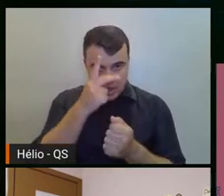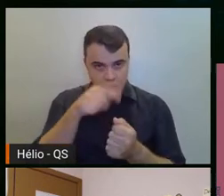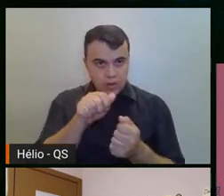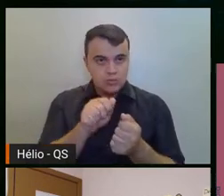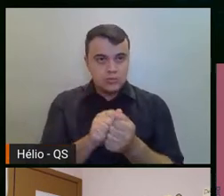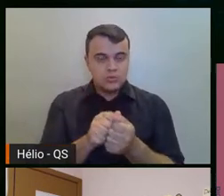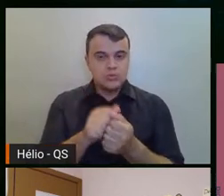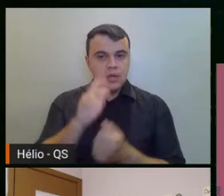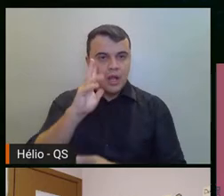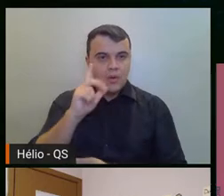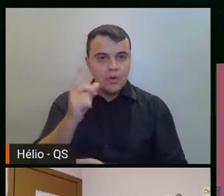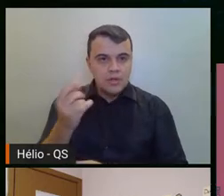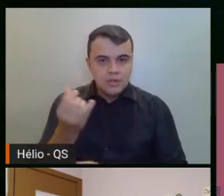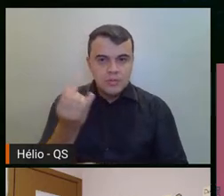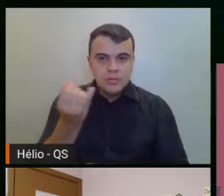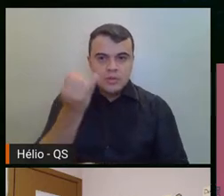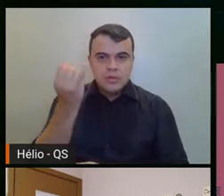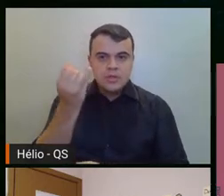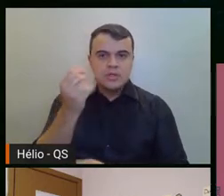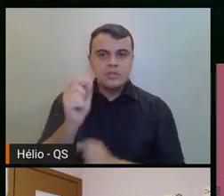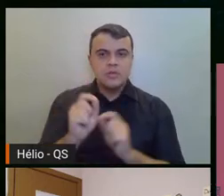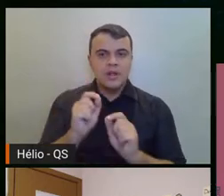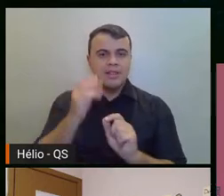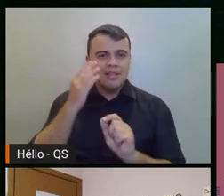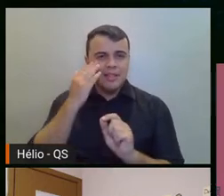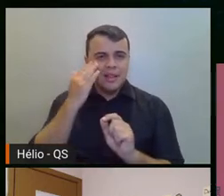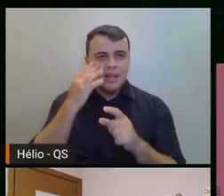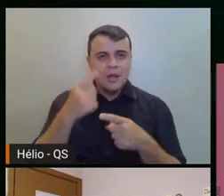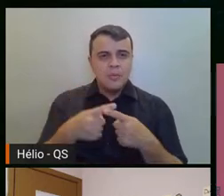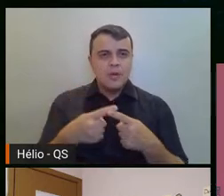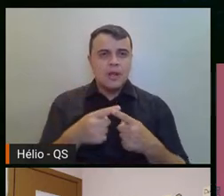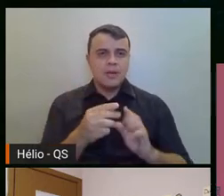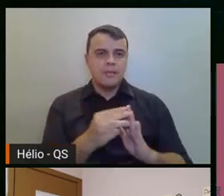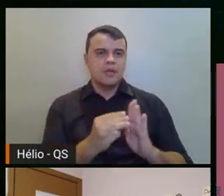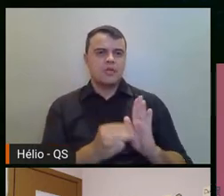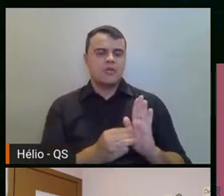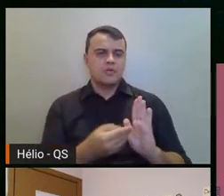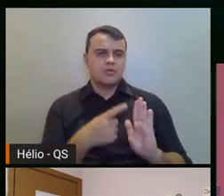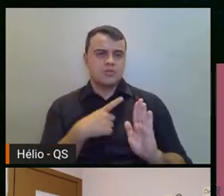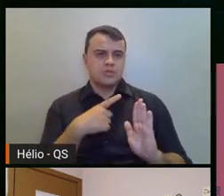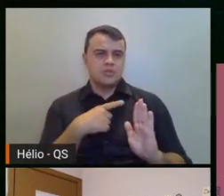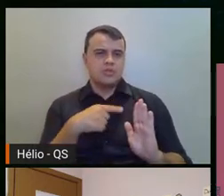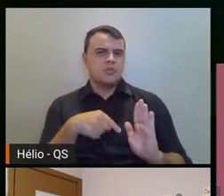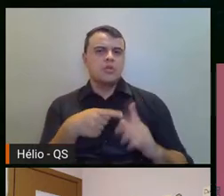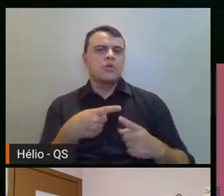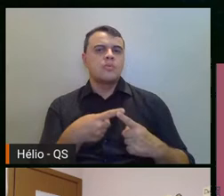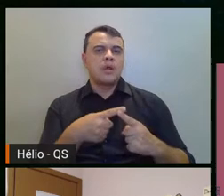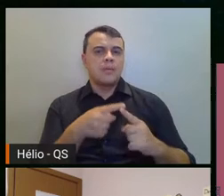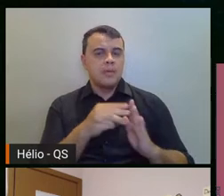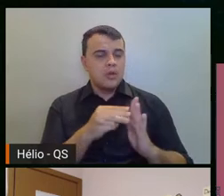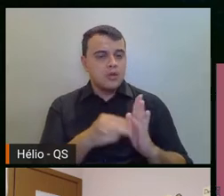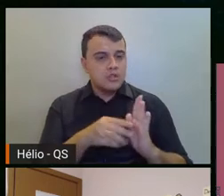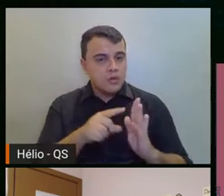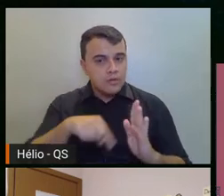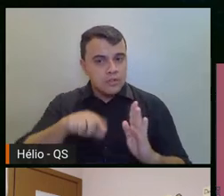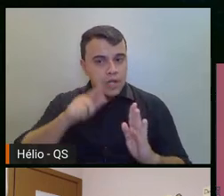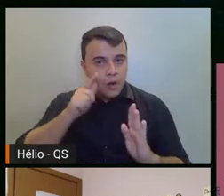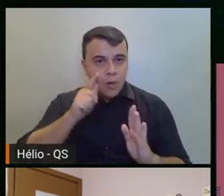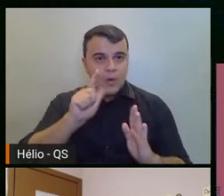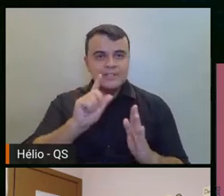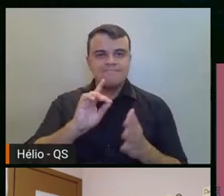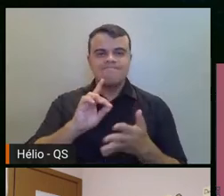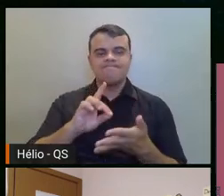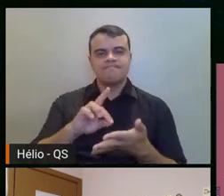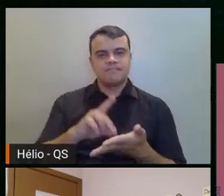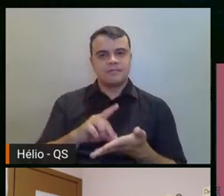a importância de você entender porque que essa metodologia existe essa metodo existe para que você consiga de fato